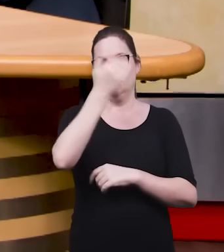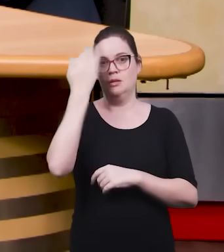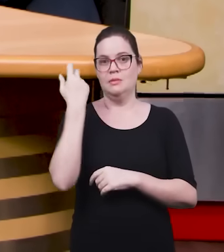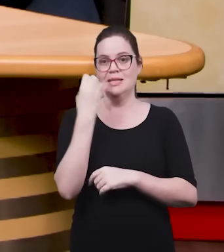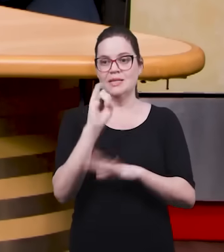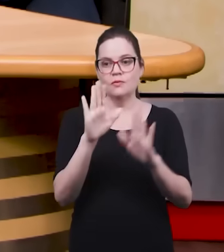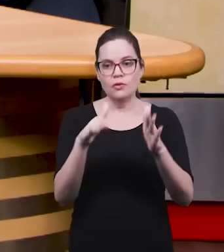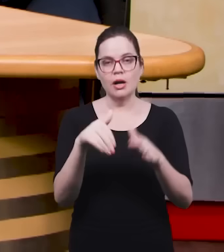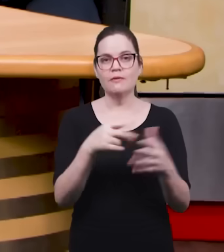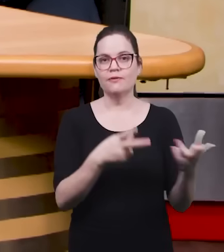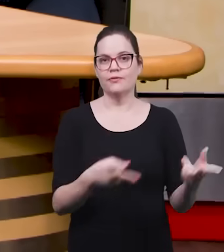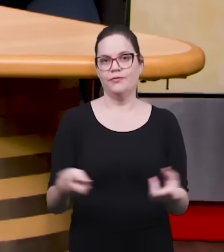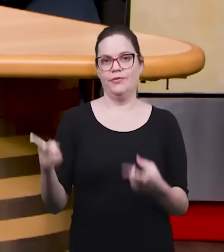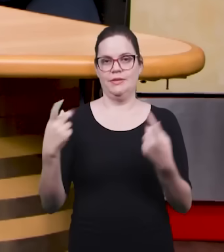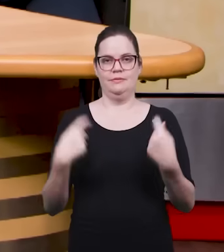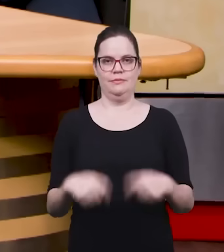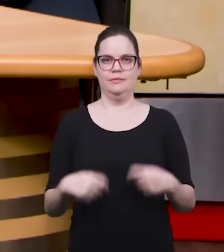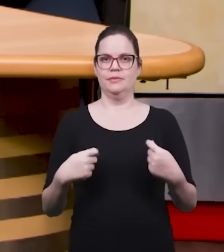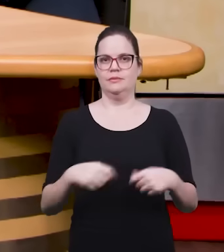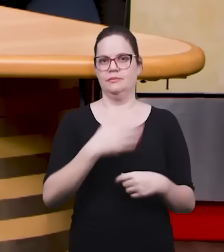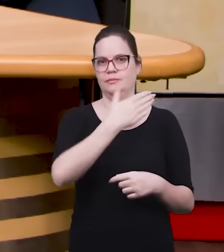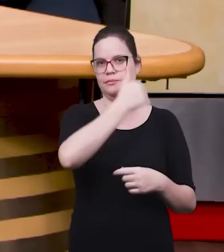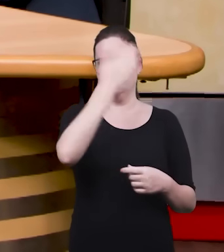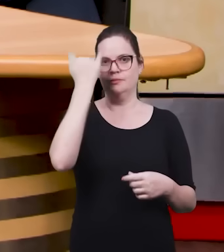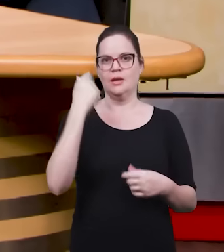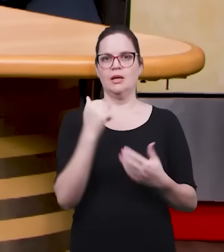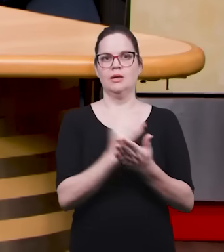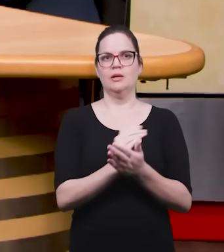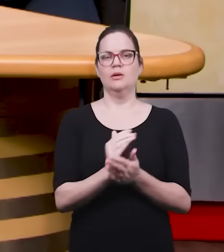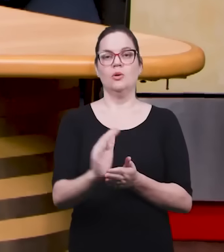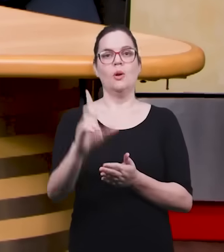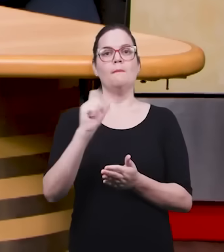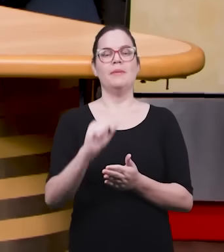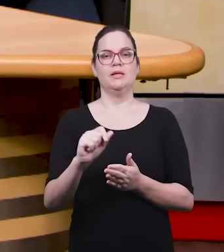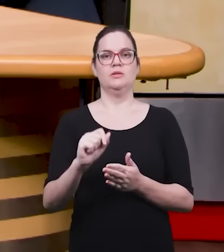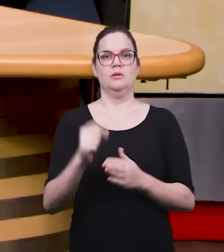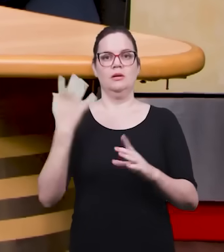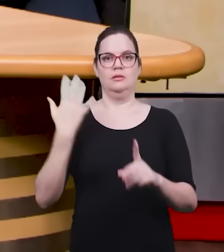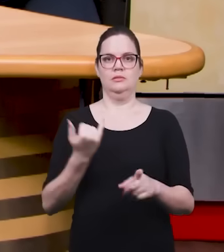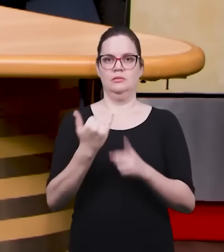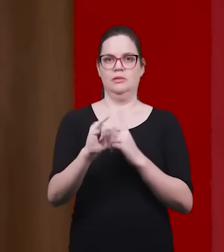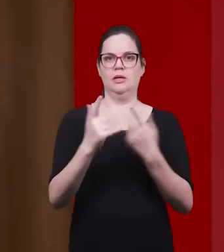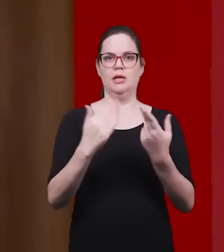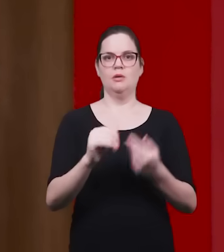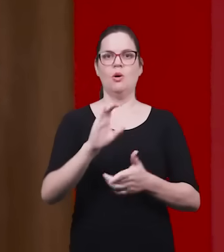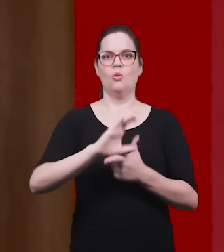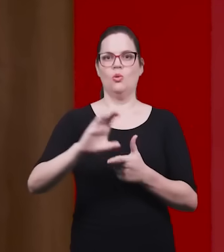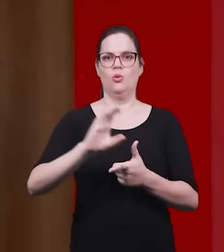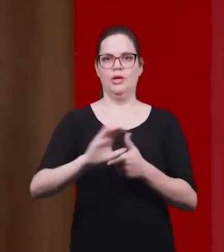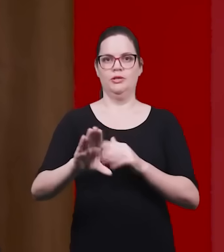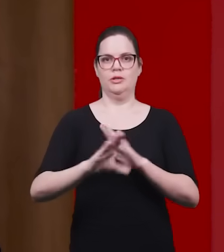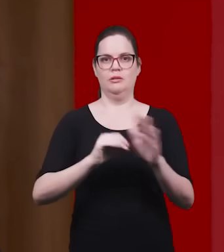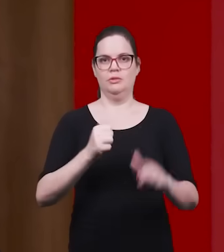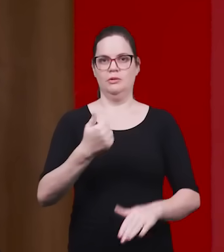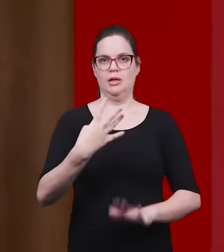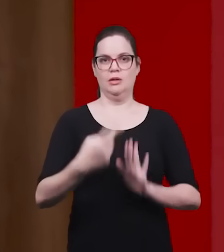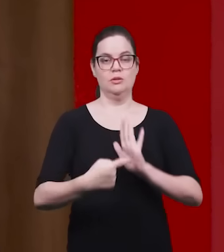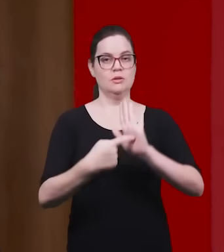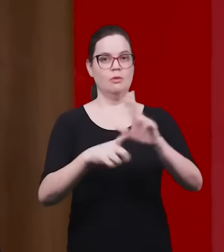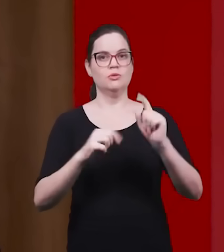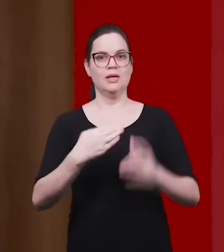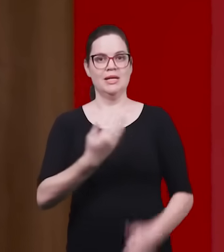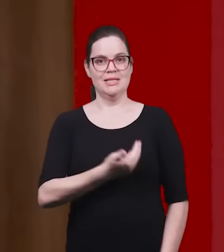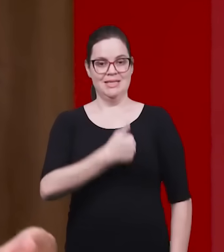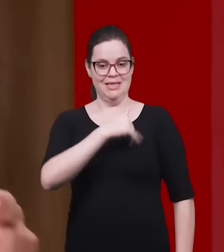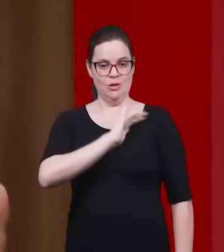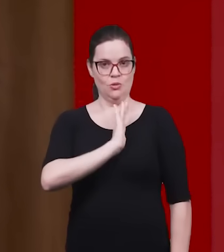para visitantes, aí entra aquela interpretação de Coríntios 14, onde os segredos do coração vão ser